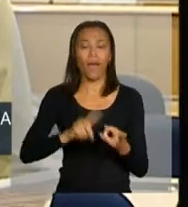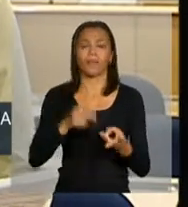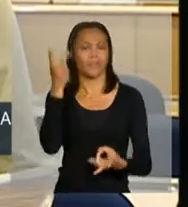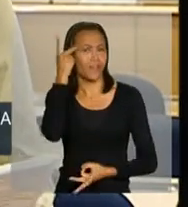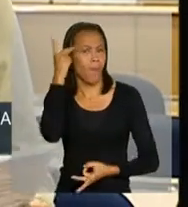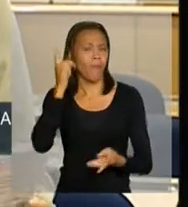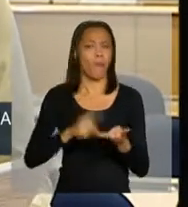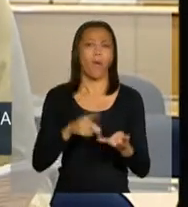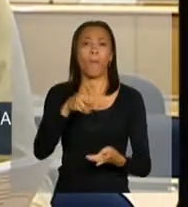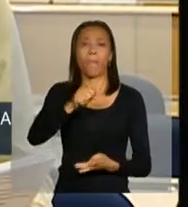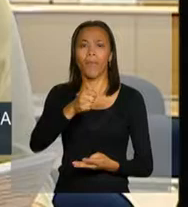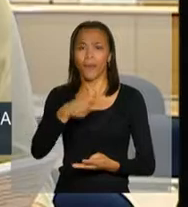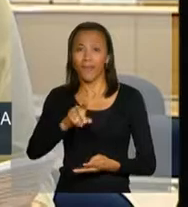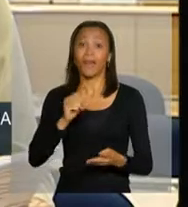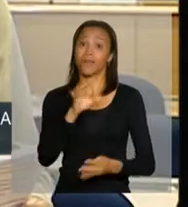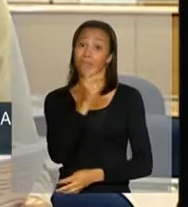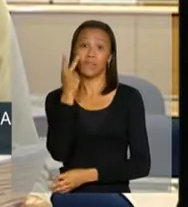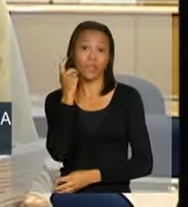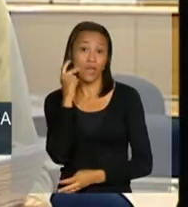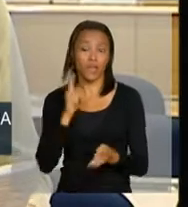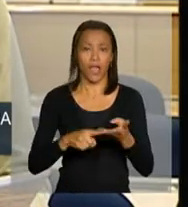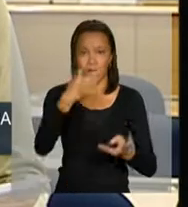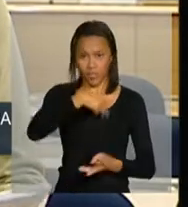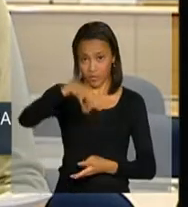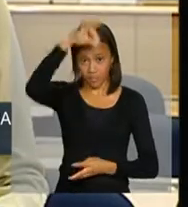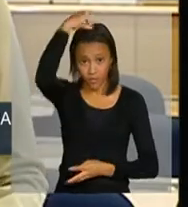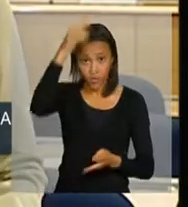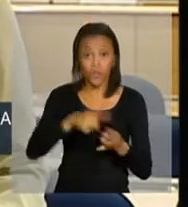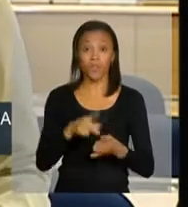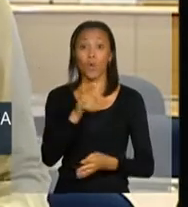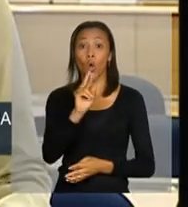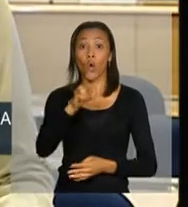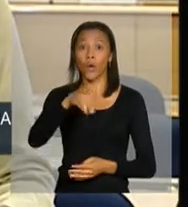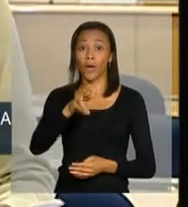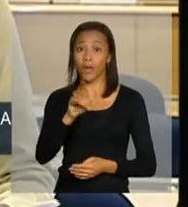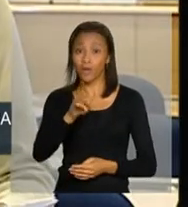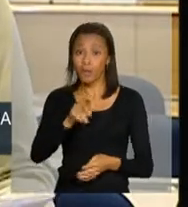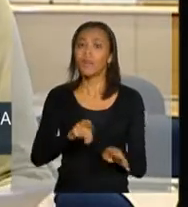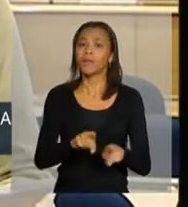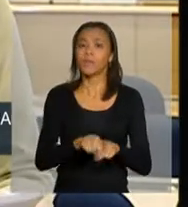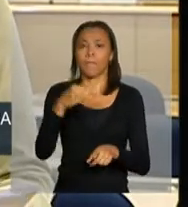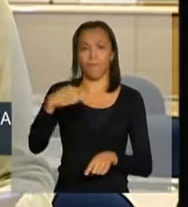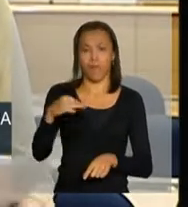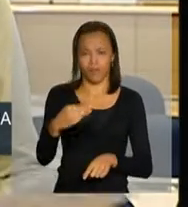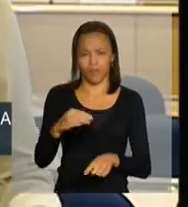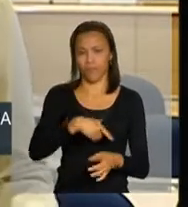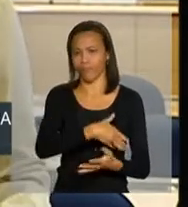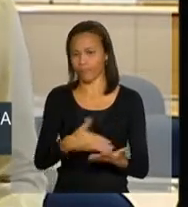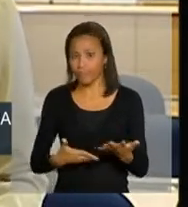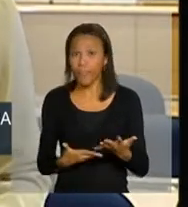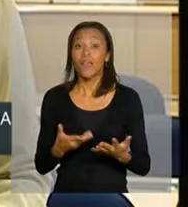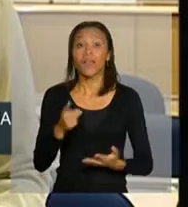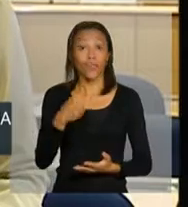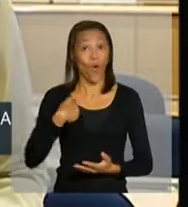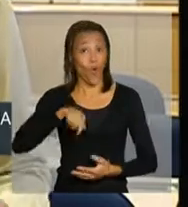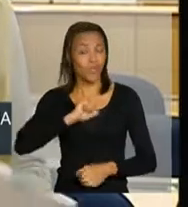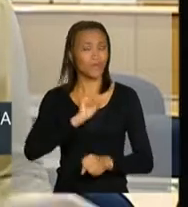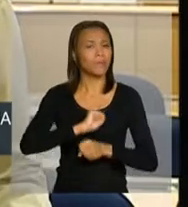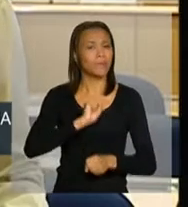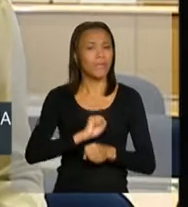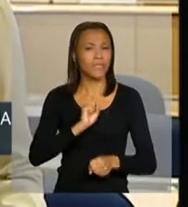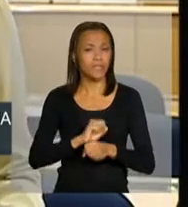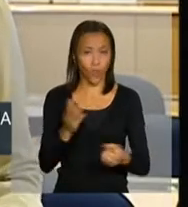Paulo Paraná Ceará Espírito Santo Roraima e Maranhão bom a gente continua aqui na expectativa